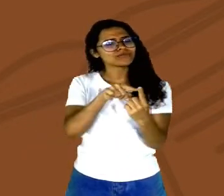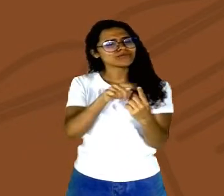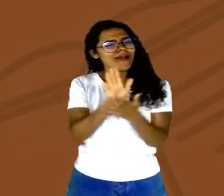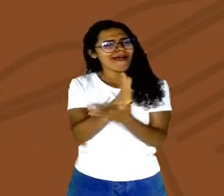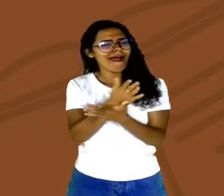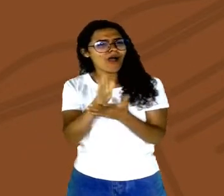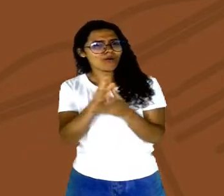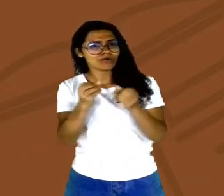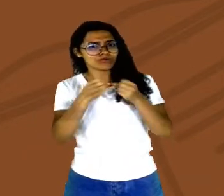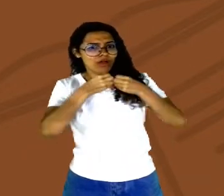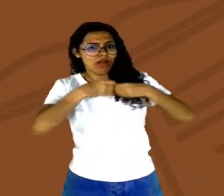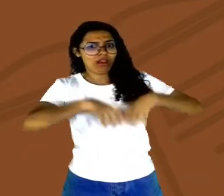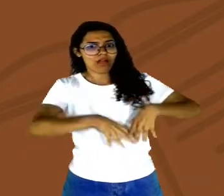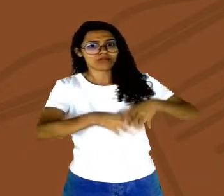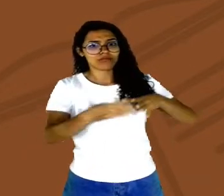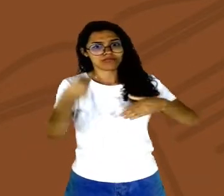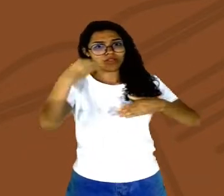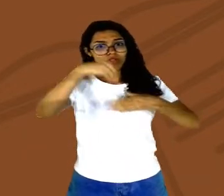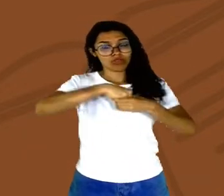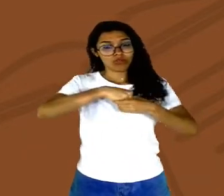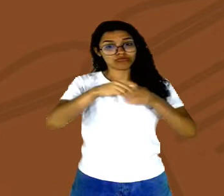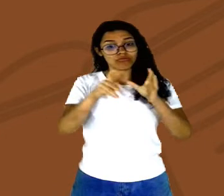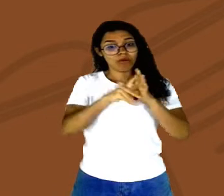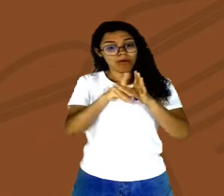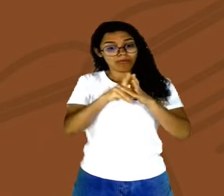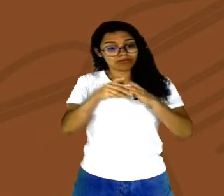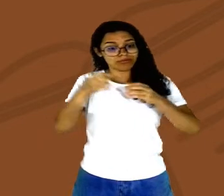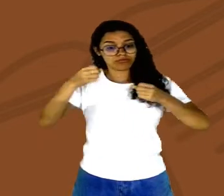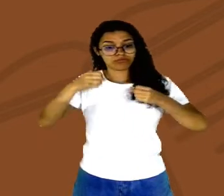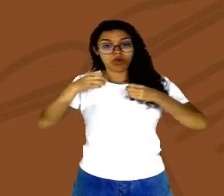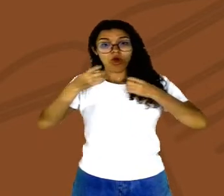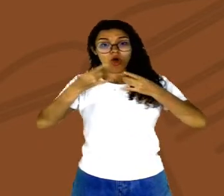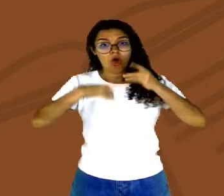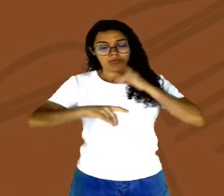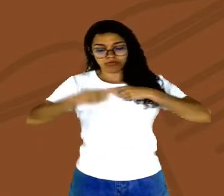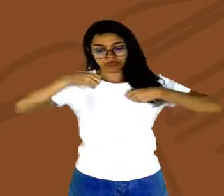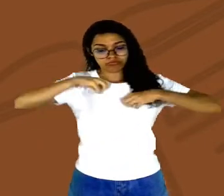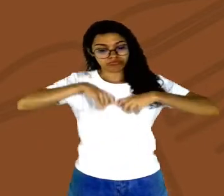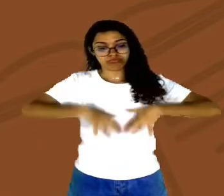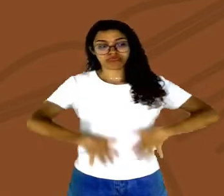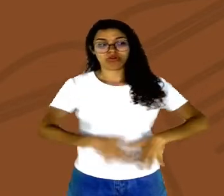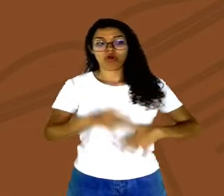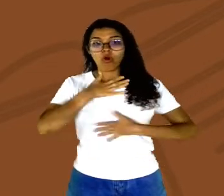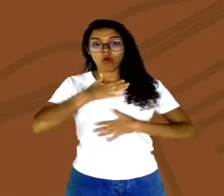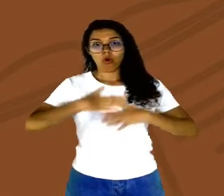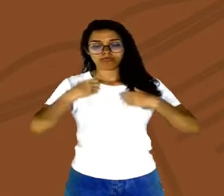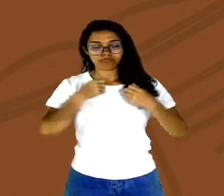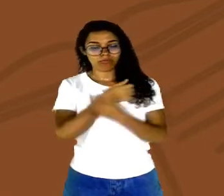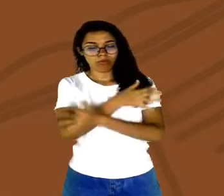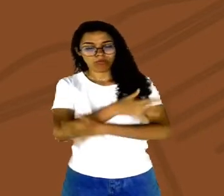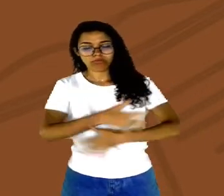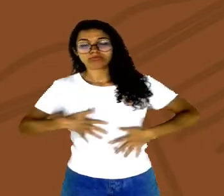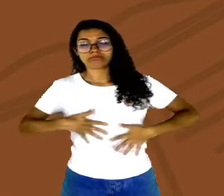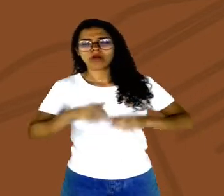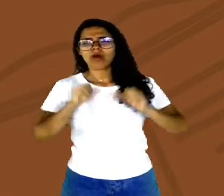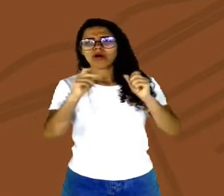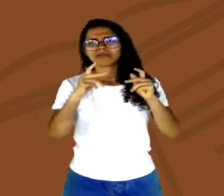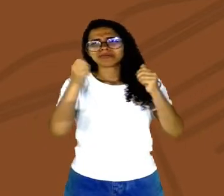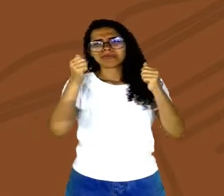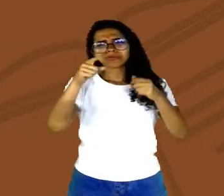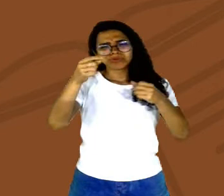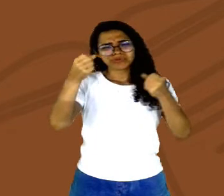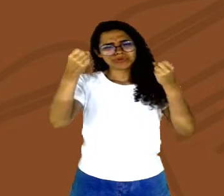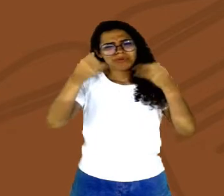endócrinas que conduzem substâncias químicas chamadas de hormônios para dentro do corpo. Ok. Professor, repete para nós o que são